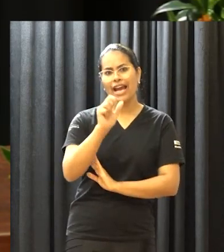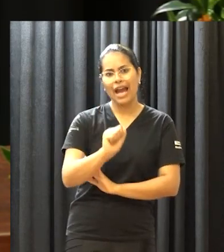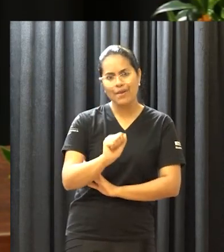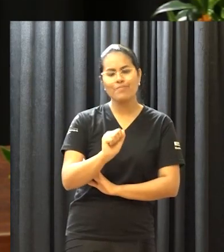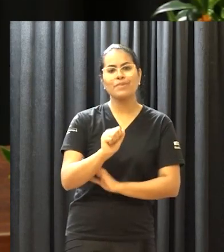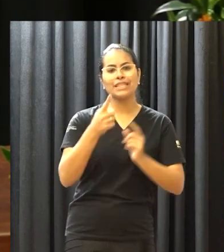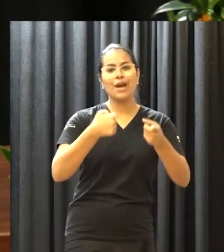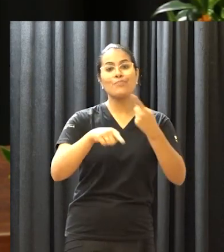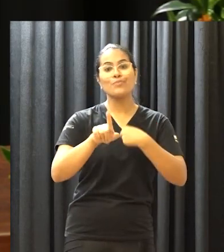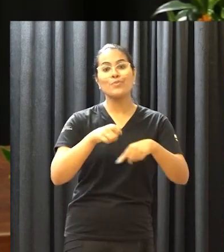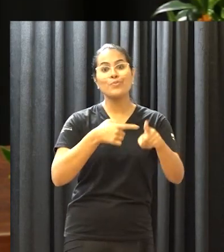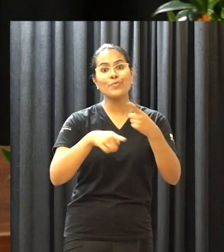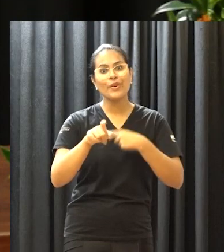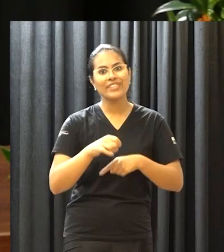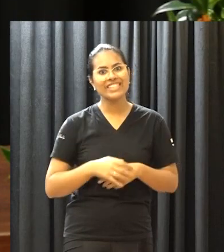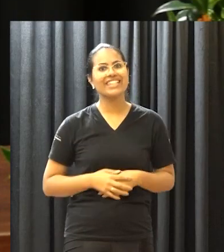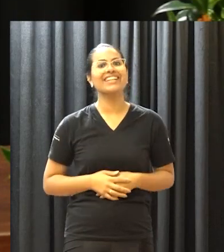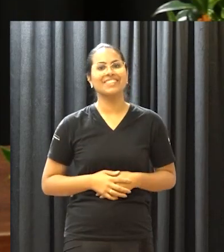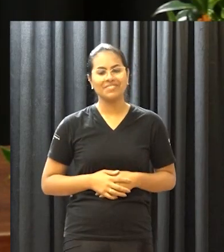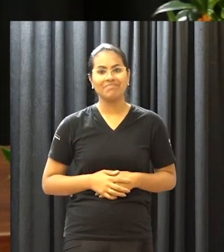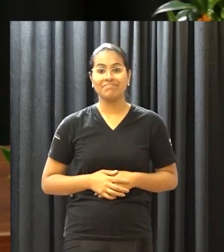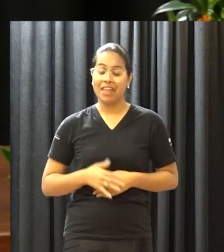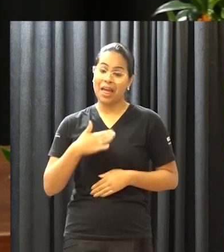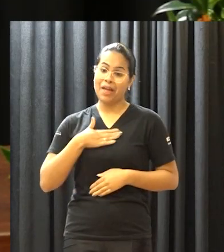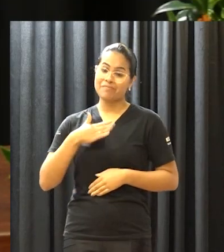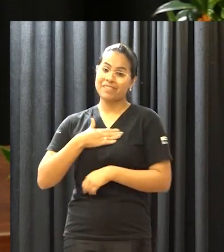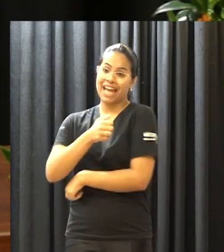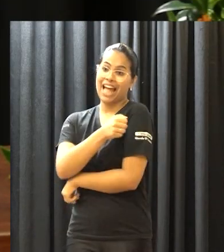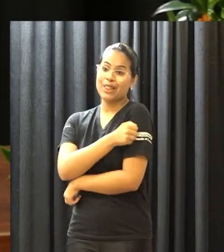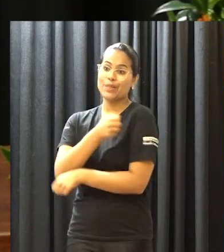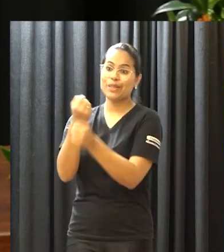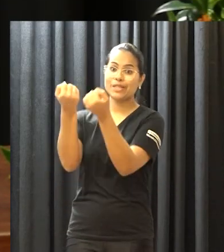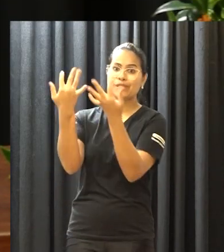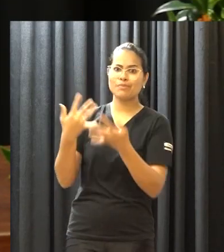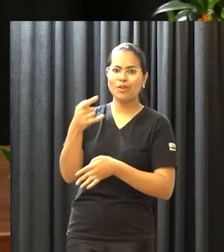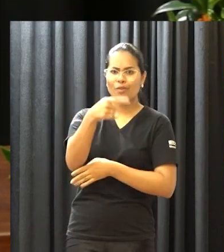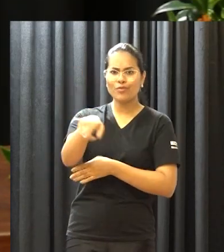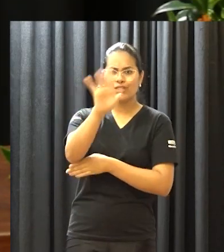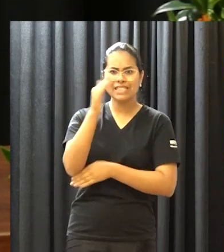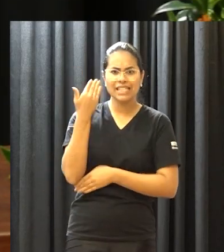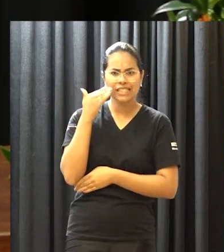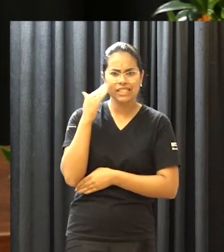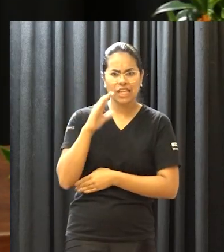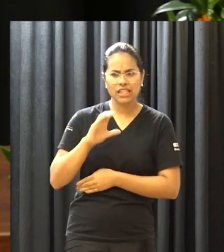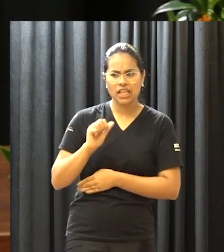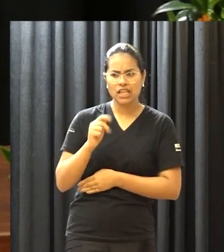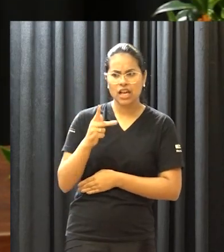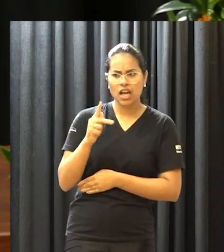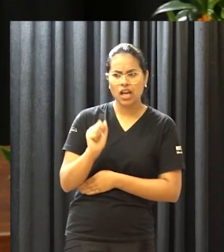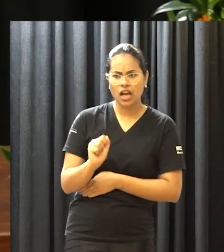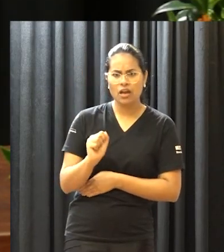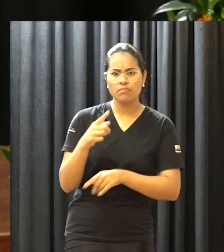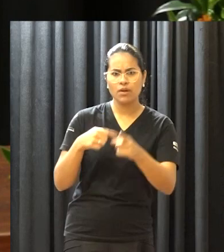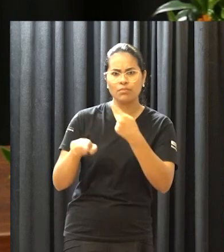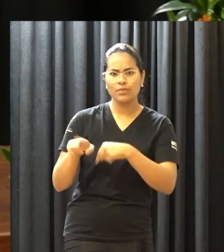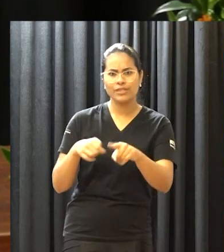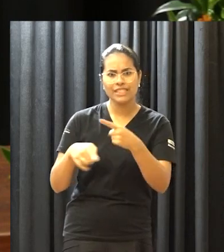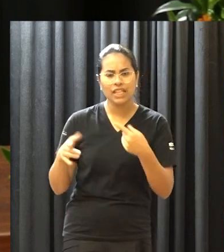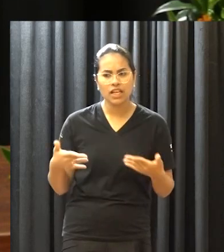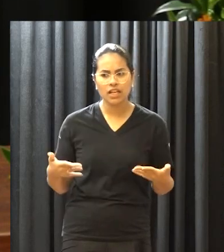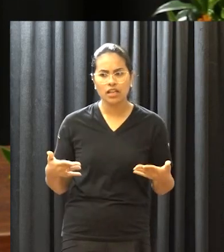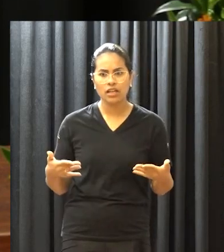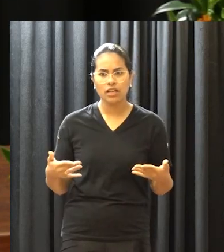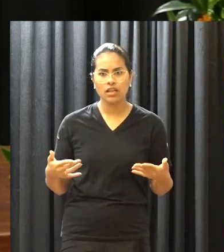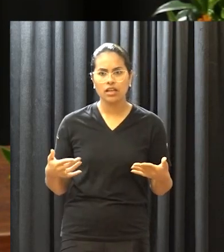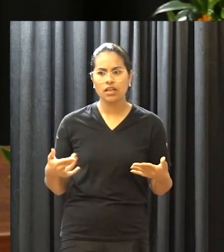disseram que todo mundo entende o que é a capa da música. Vocês entendem o que é a capa da música? Não, Solange está comigo.